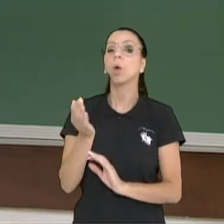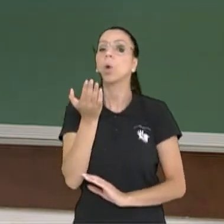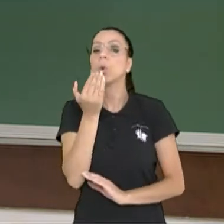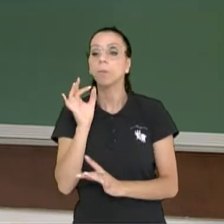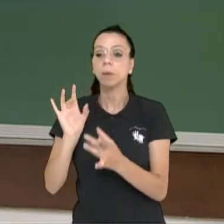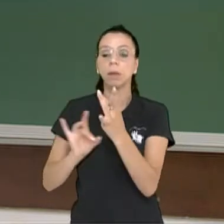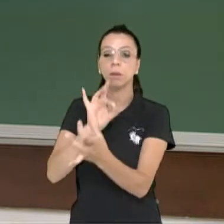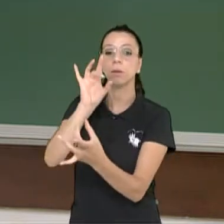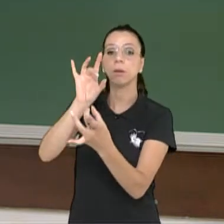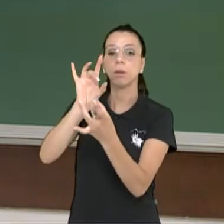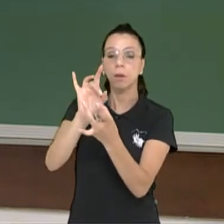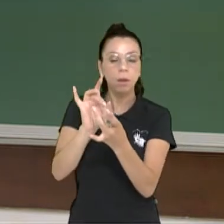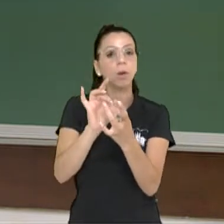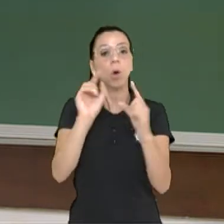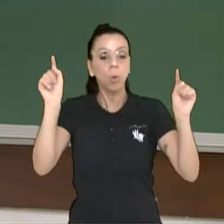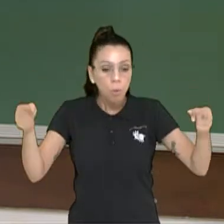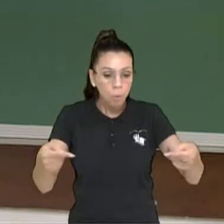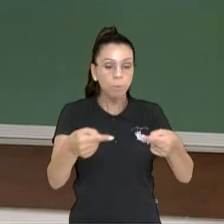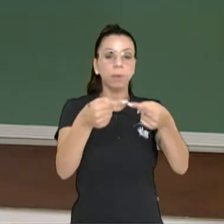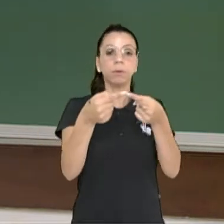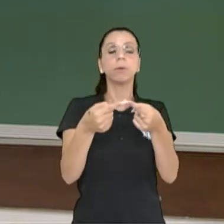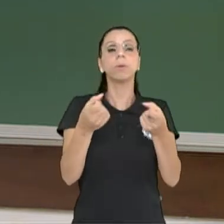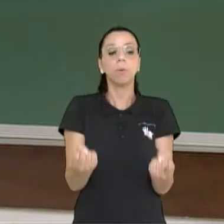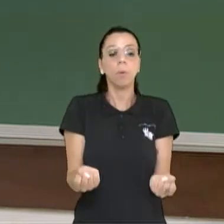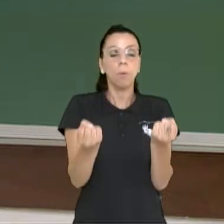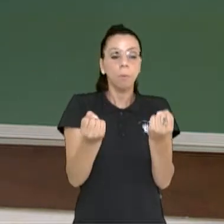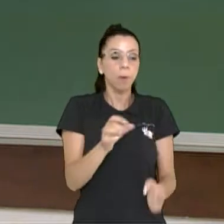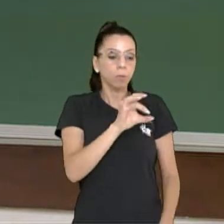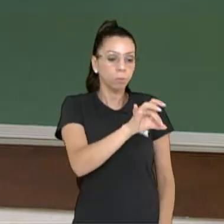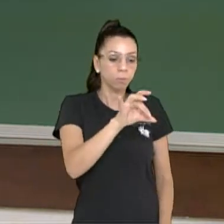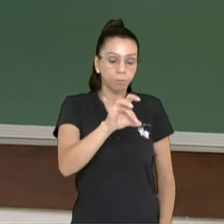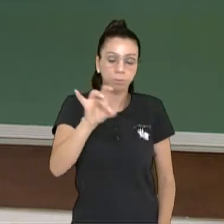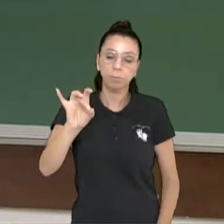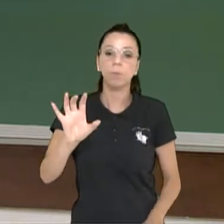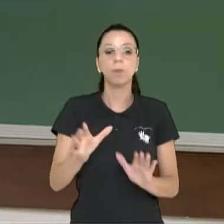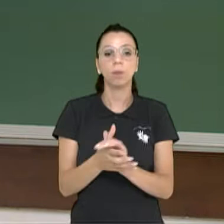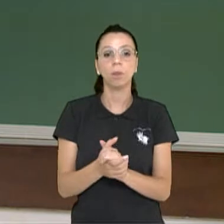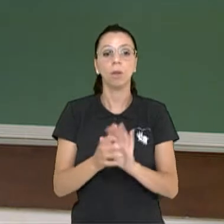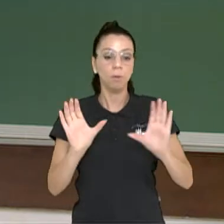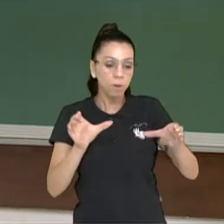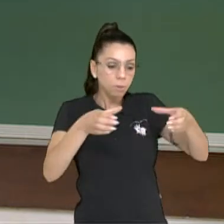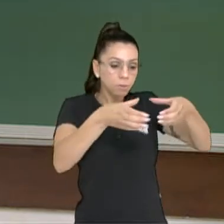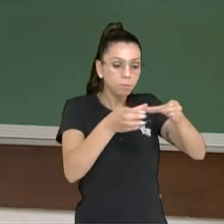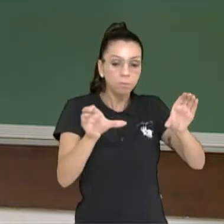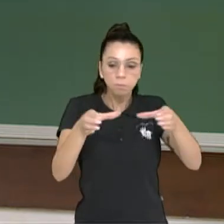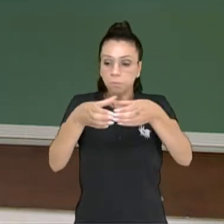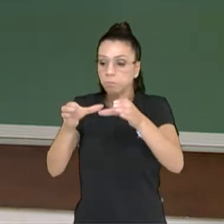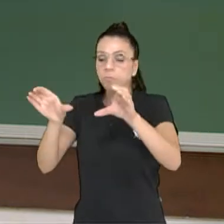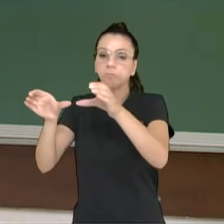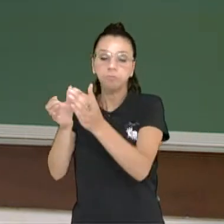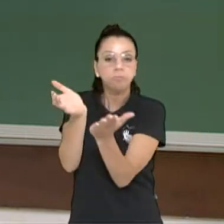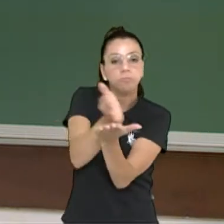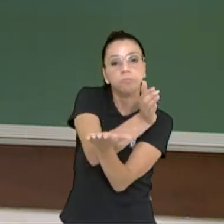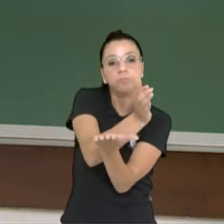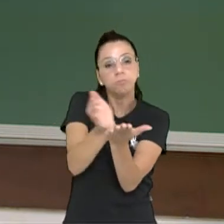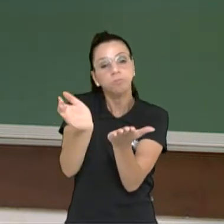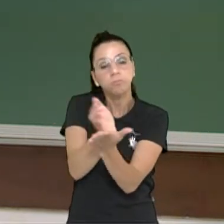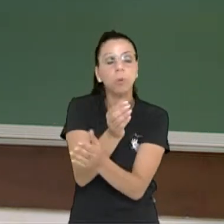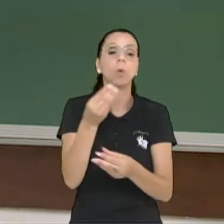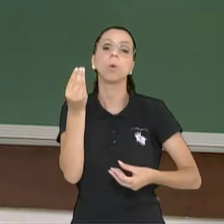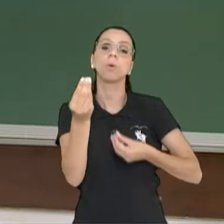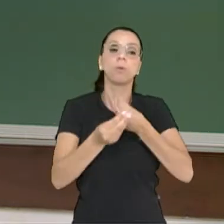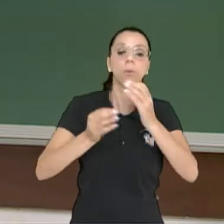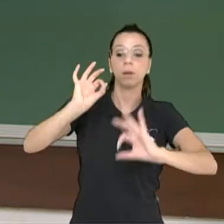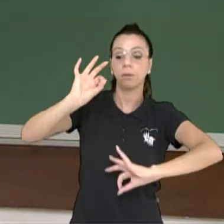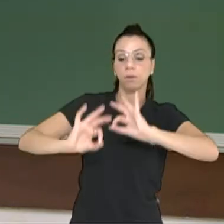com o peso de cada um. Então, para isso, ele vai dividir a equipe em grupos. Então, como que ele vai organizar